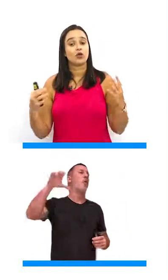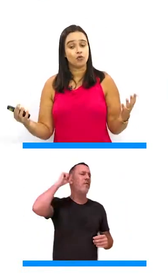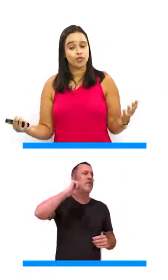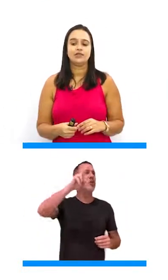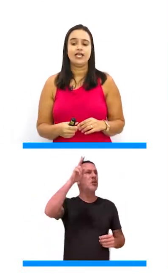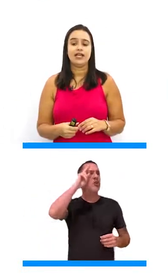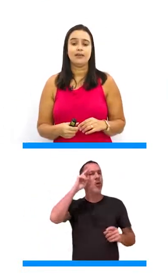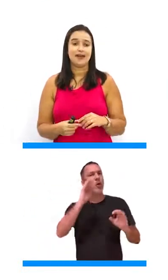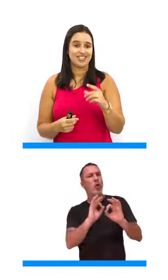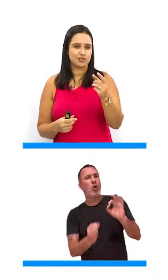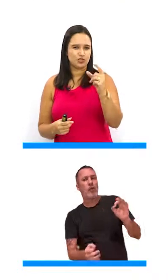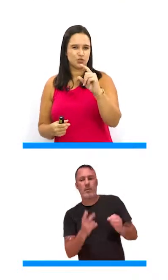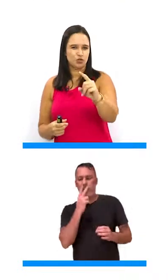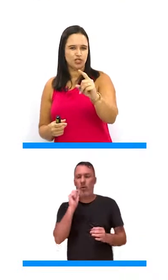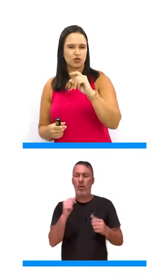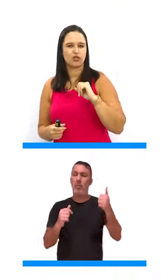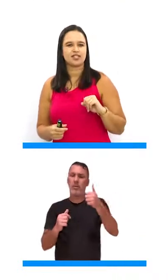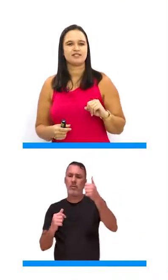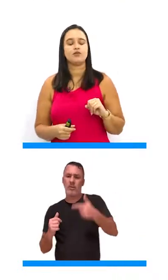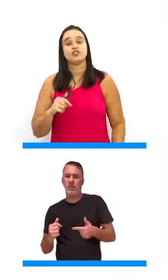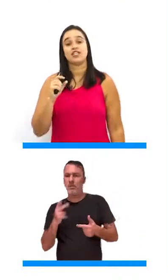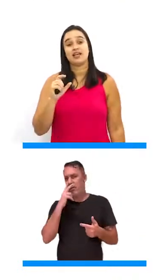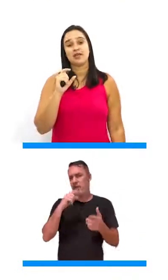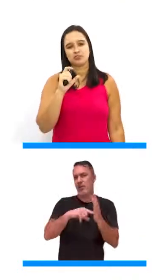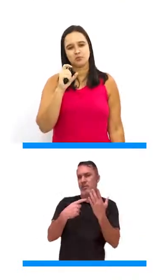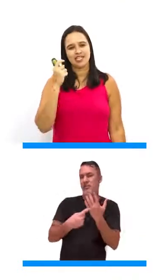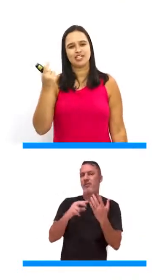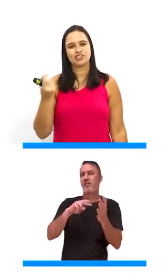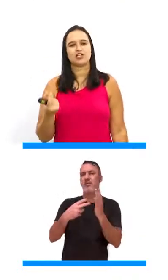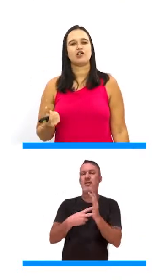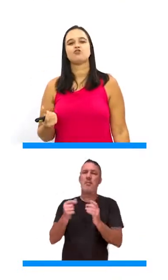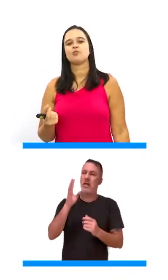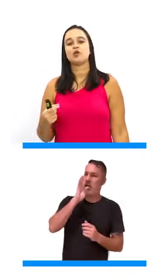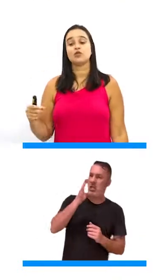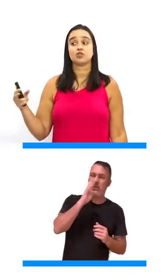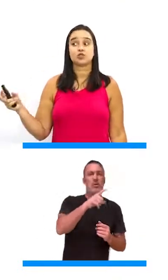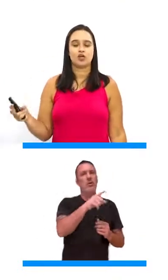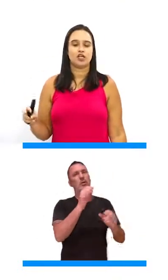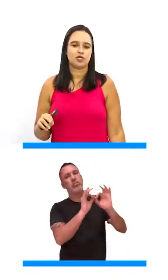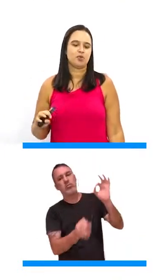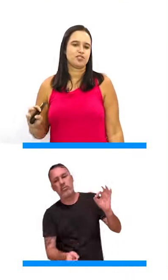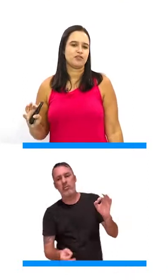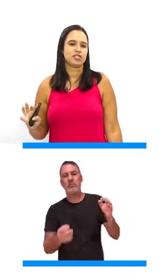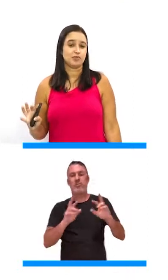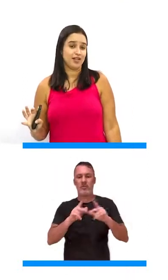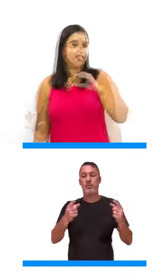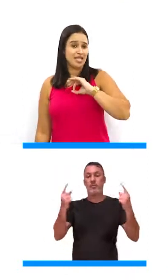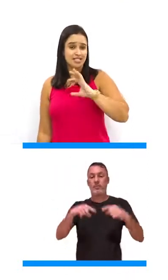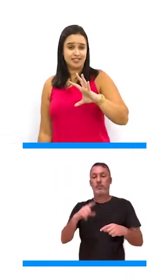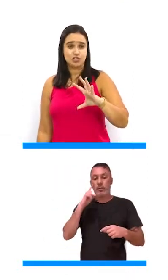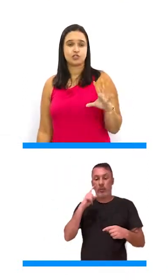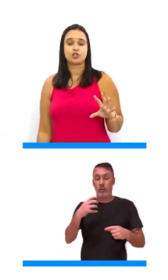história longa, parece que a segunda conotação já está mais como uma crítica, né? Ouvi uma longa história, já pode ser voltado para